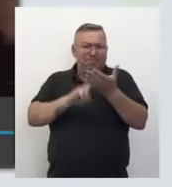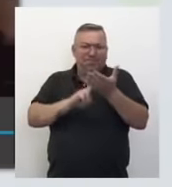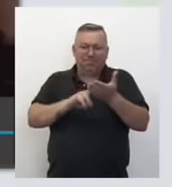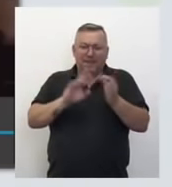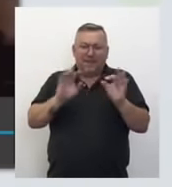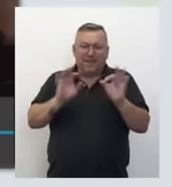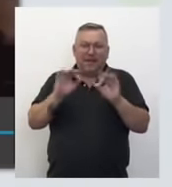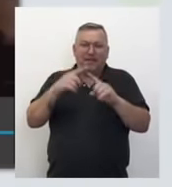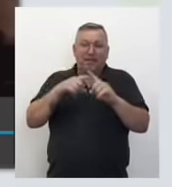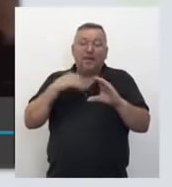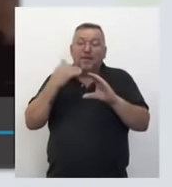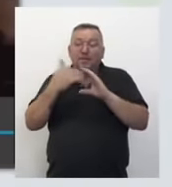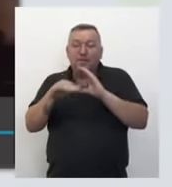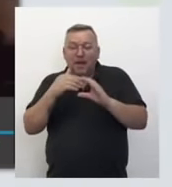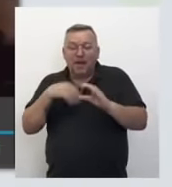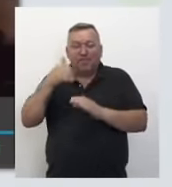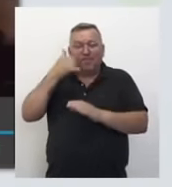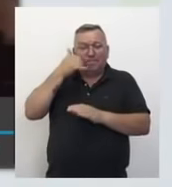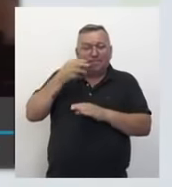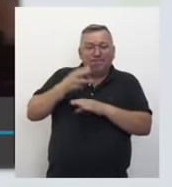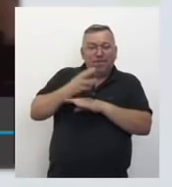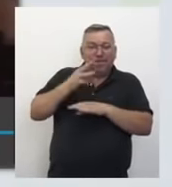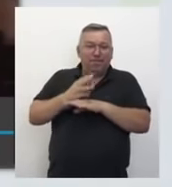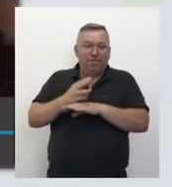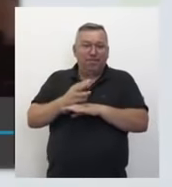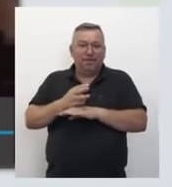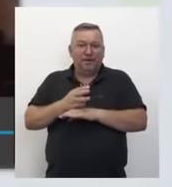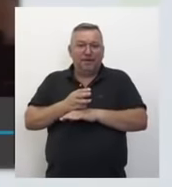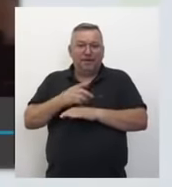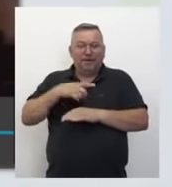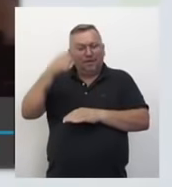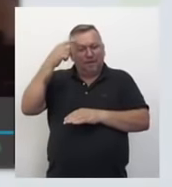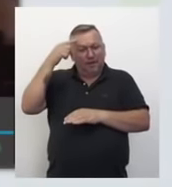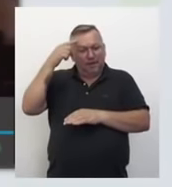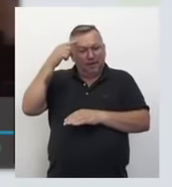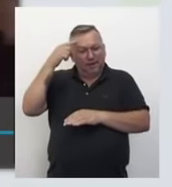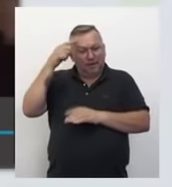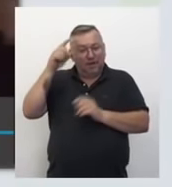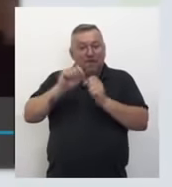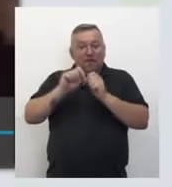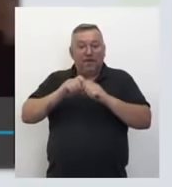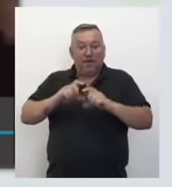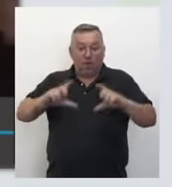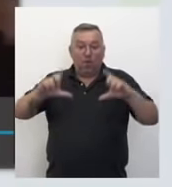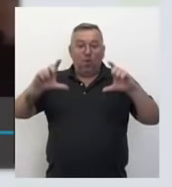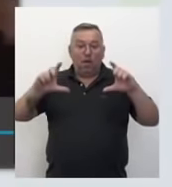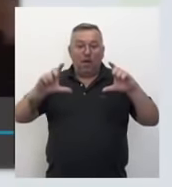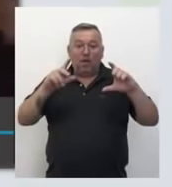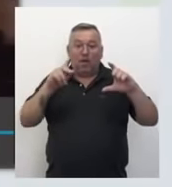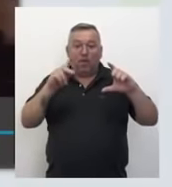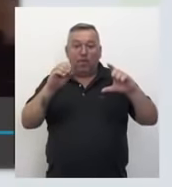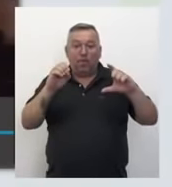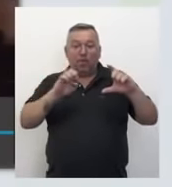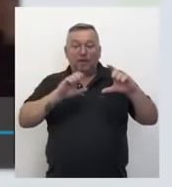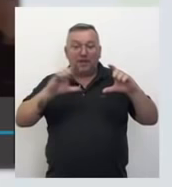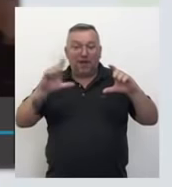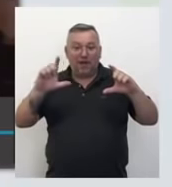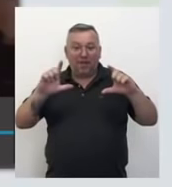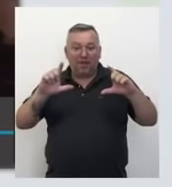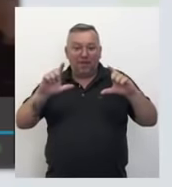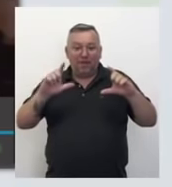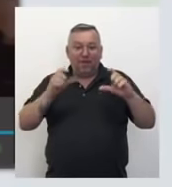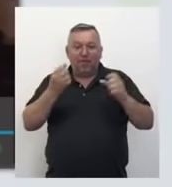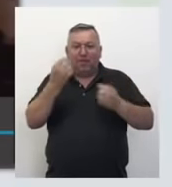ultimamente, porque tem e-mail, tem celular, tem WhatsApp, eu decidi que eu vou criar um cartão postal para